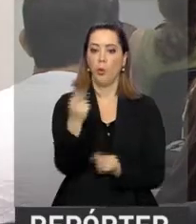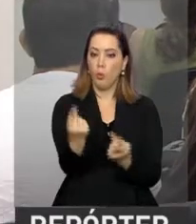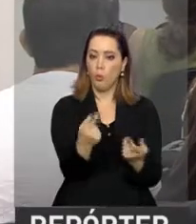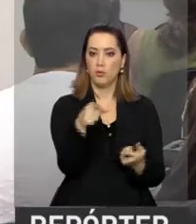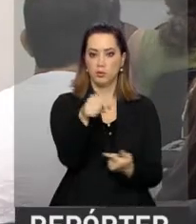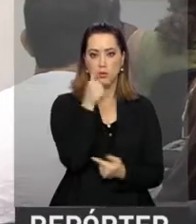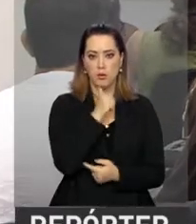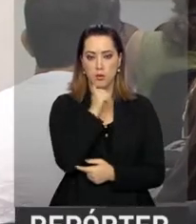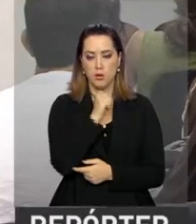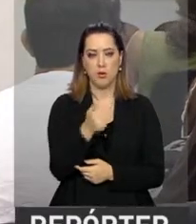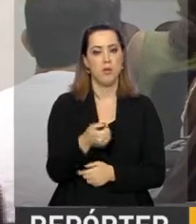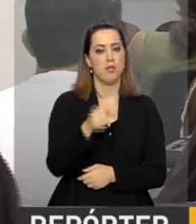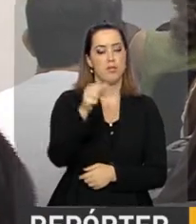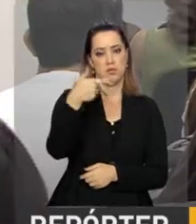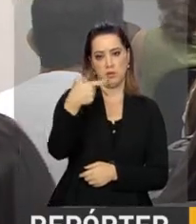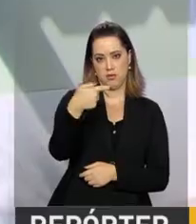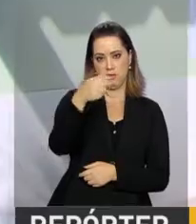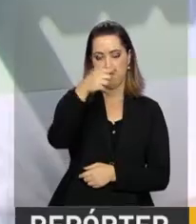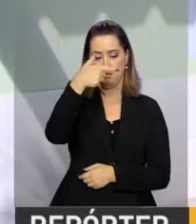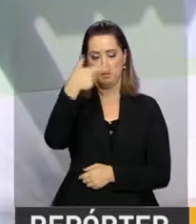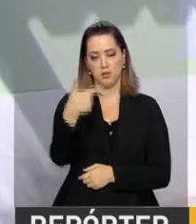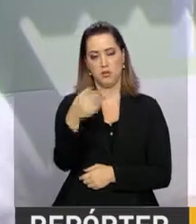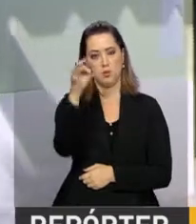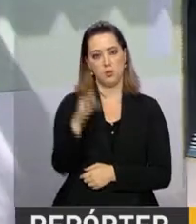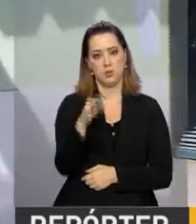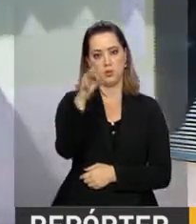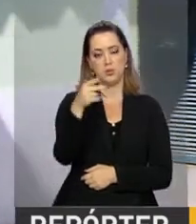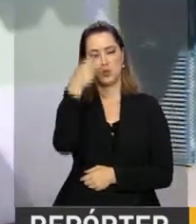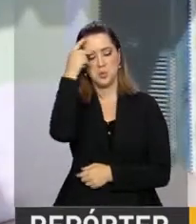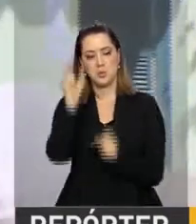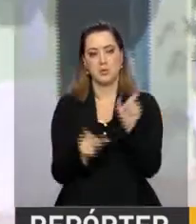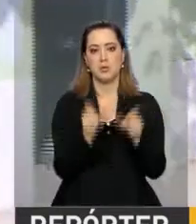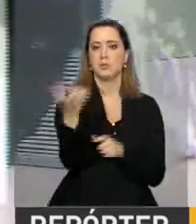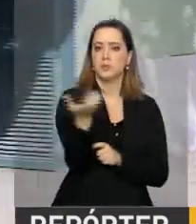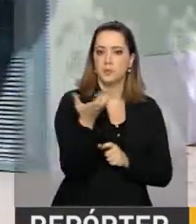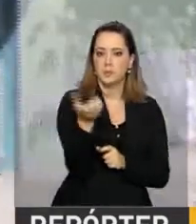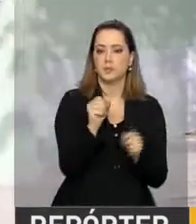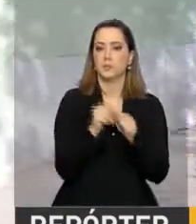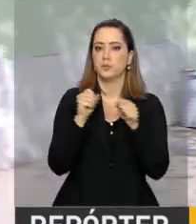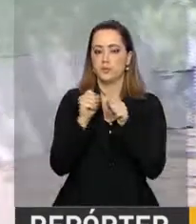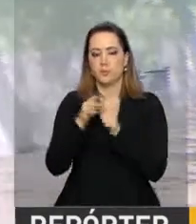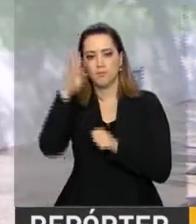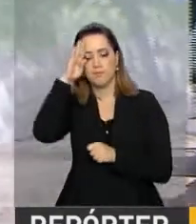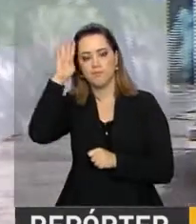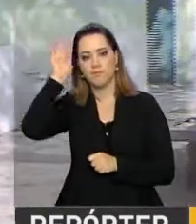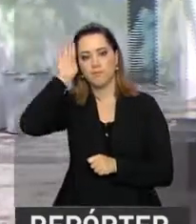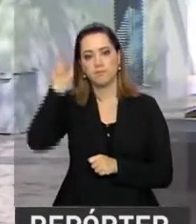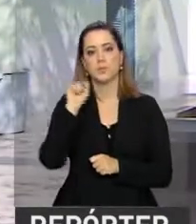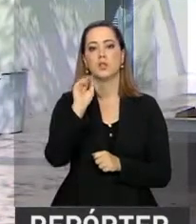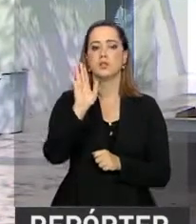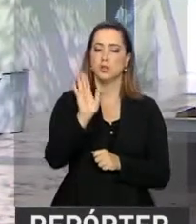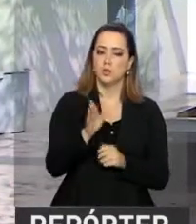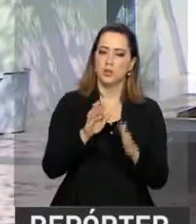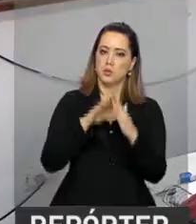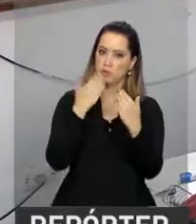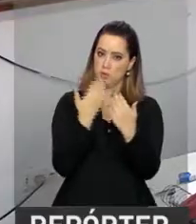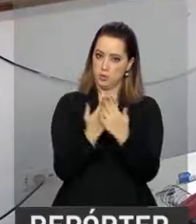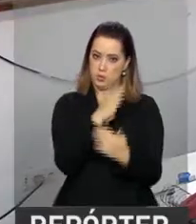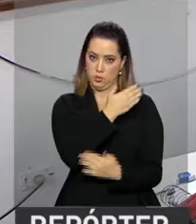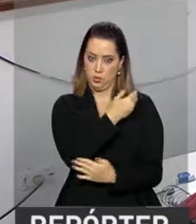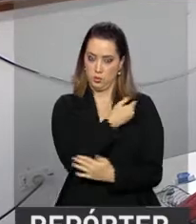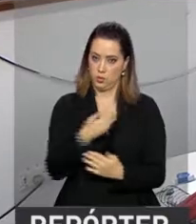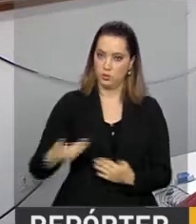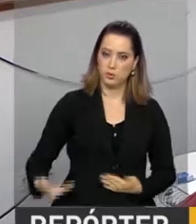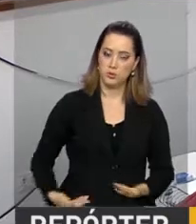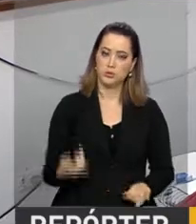Caroline, quase 72% dos entrevistados que desejam cursar o ensino superior estudaram em escolas públicas. Cerca